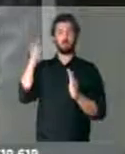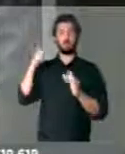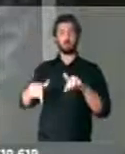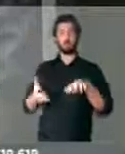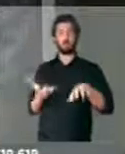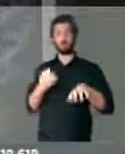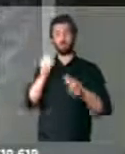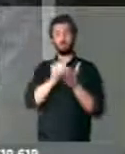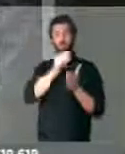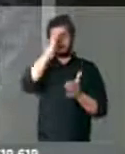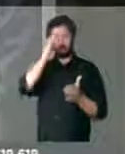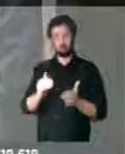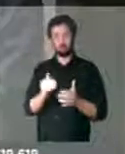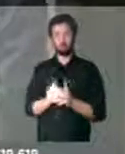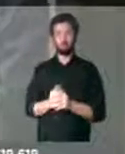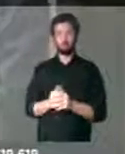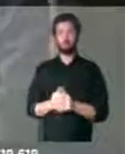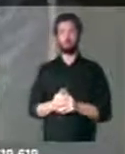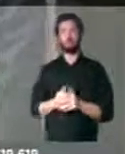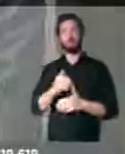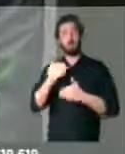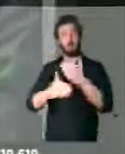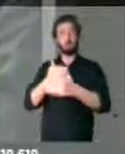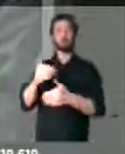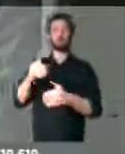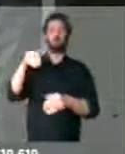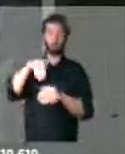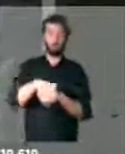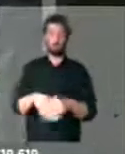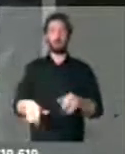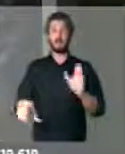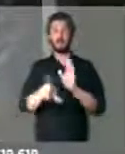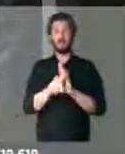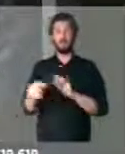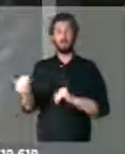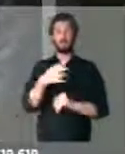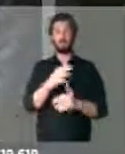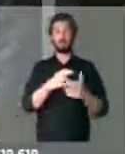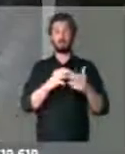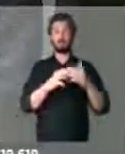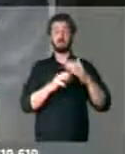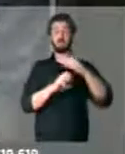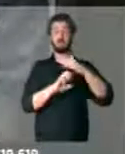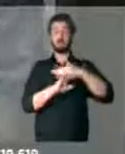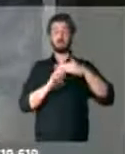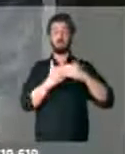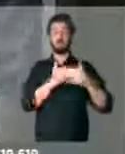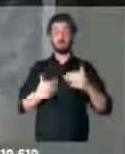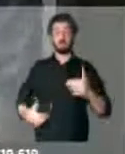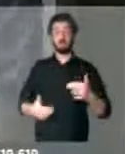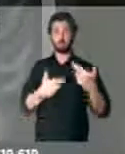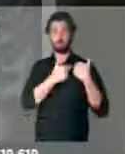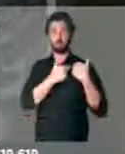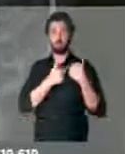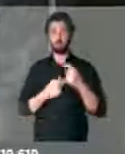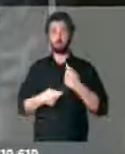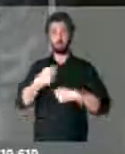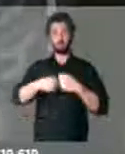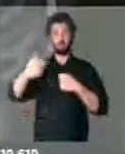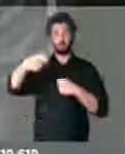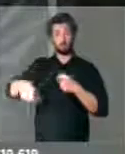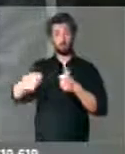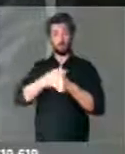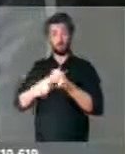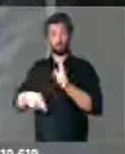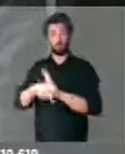Parlamento. Aqui avançamos e votamos a nova lei de responsabilidade das estatais, a renegociação da